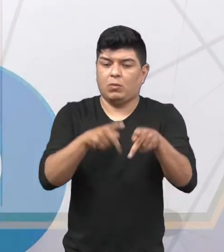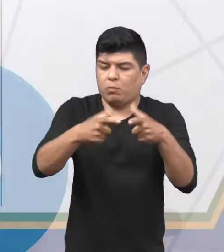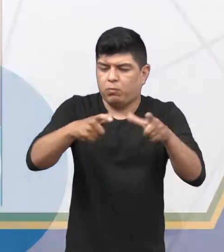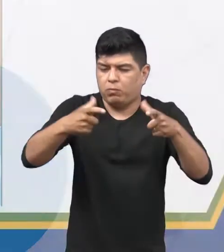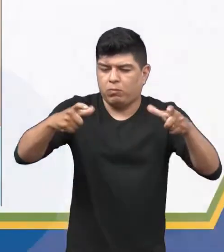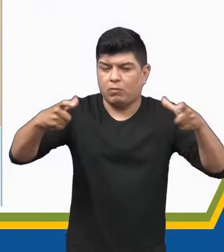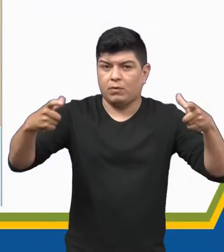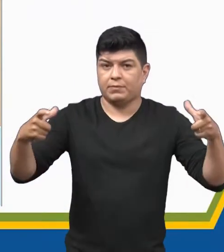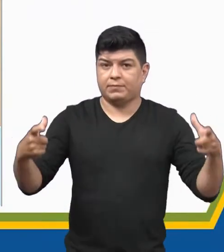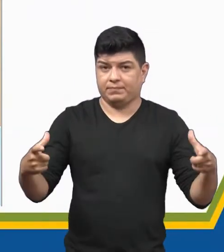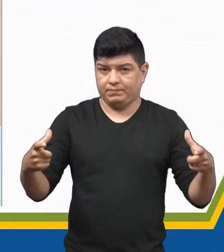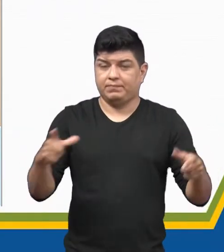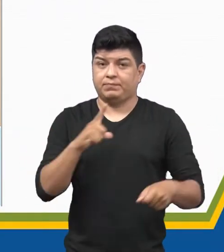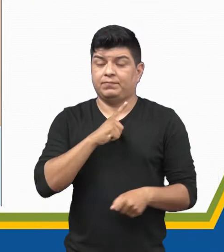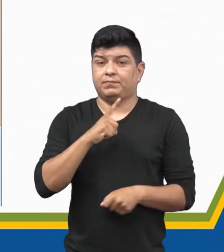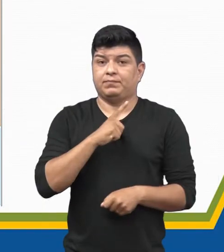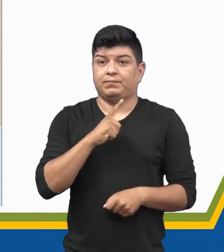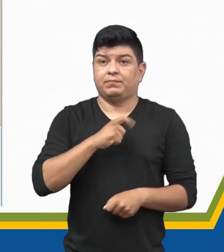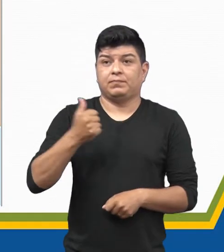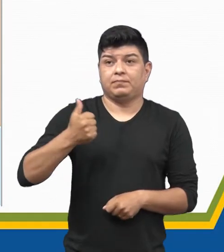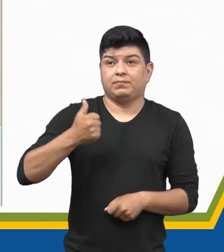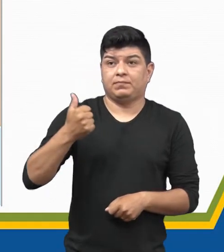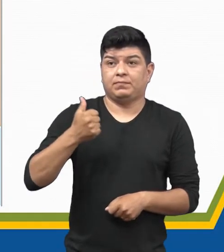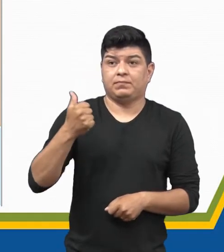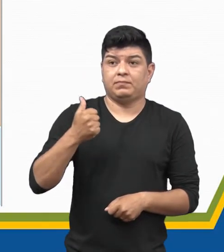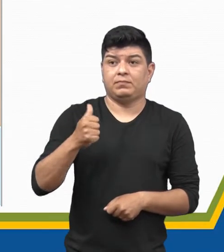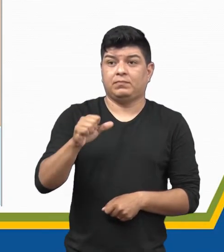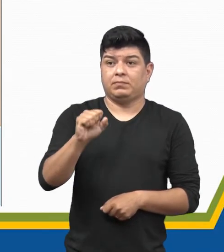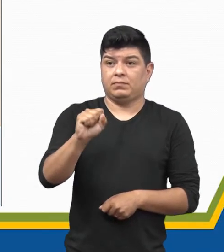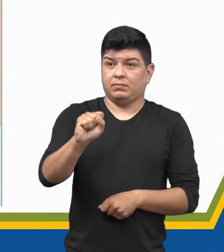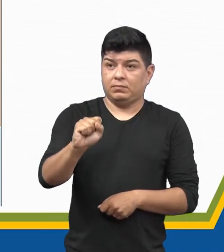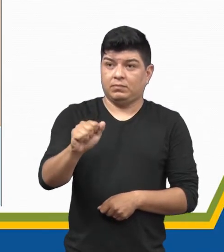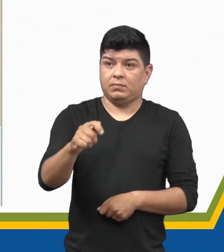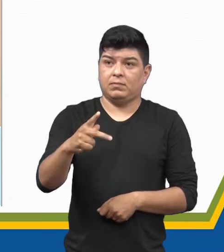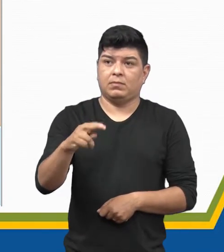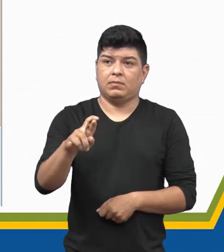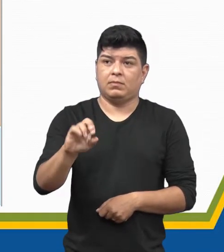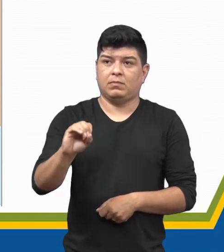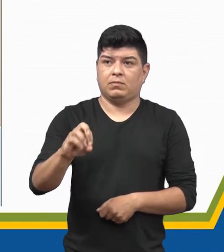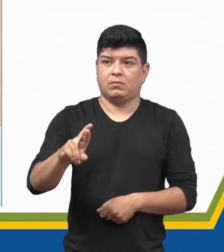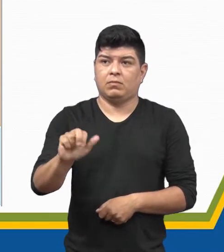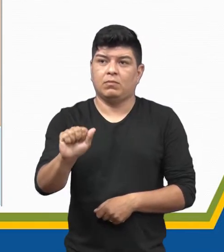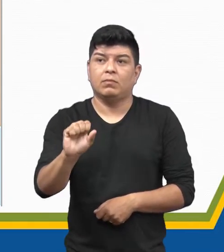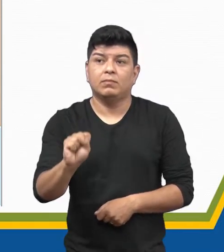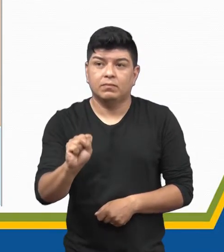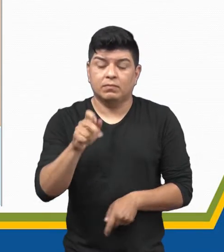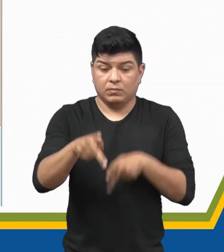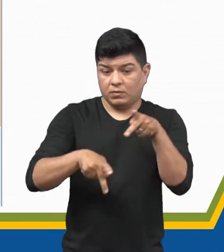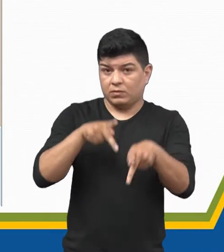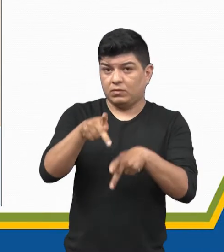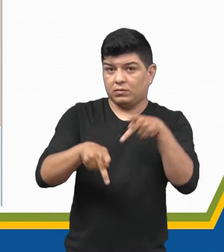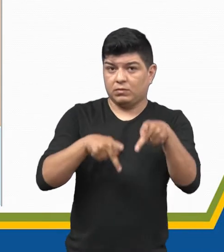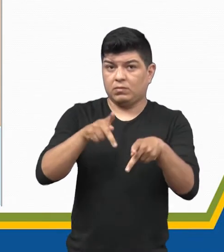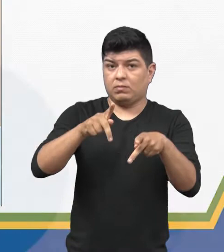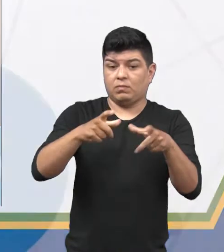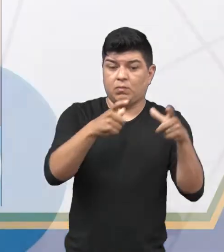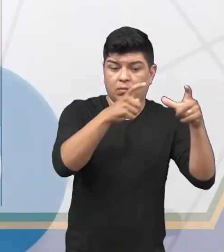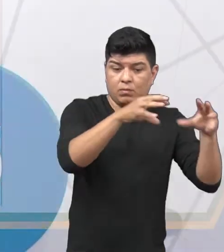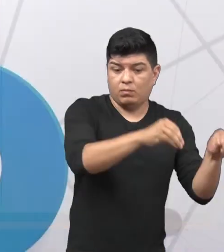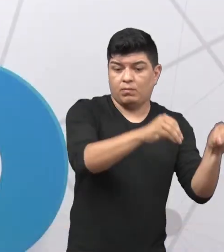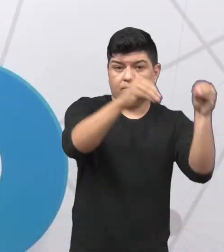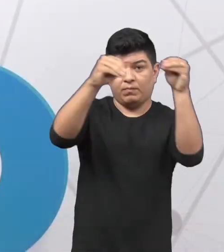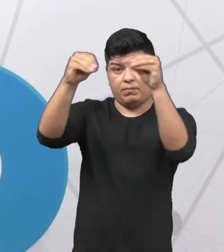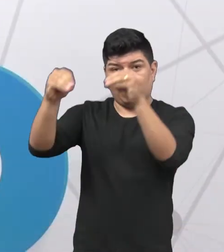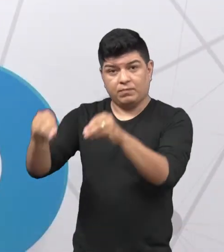aumento populacional nós vamos ter aí a primeira diáspora. Com essa primeira diáspora, esses povos foram para outras